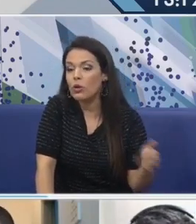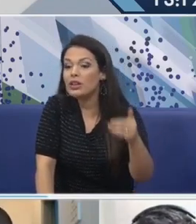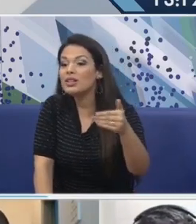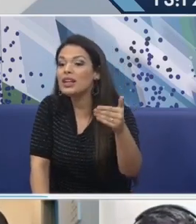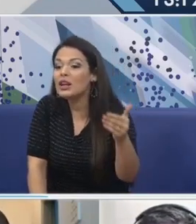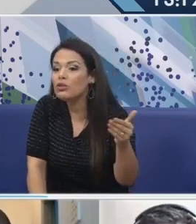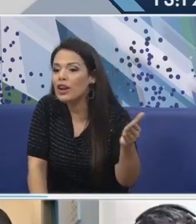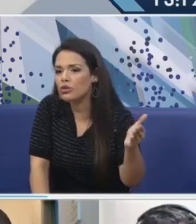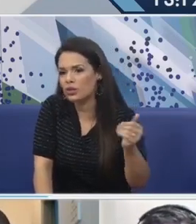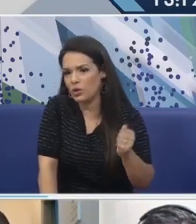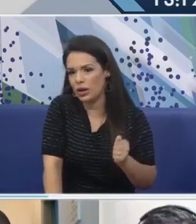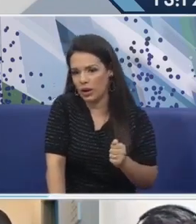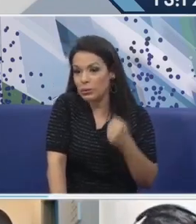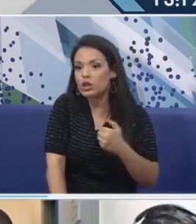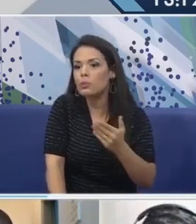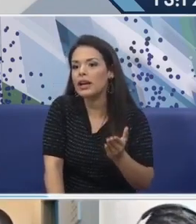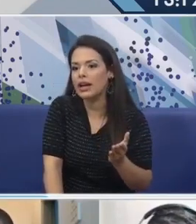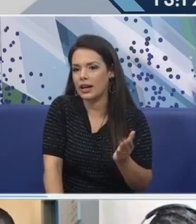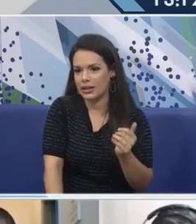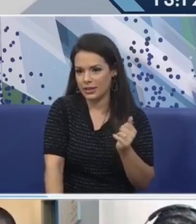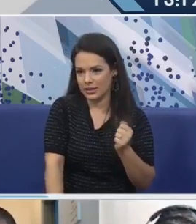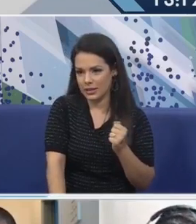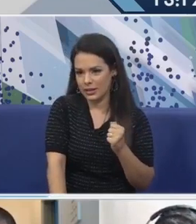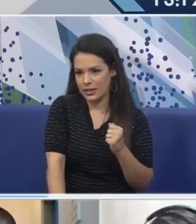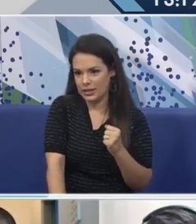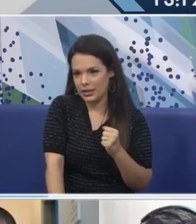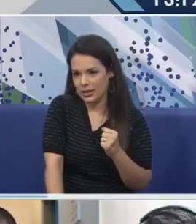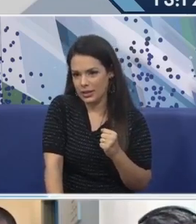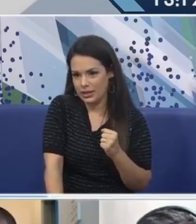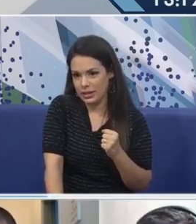metade. O que seria do Vasco sem o Cano? Me explica.